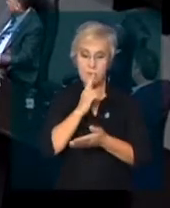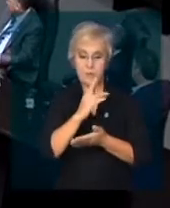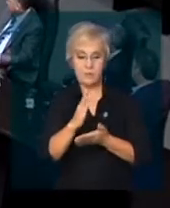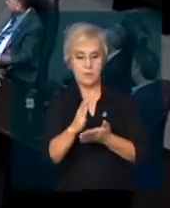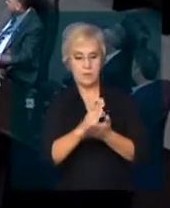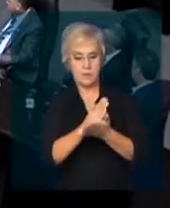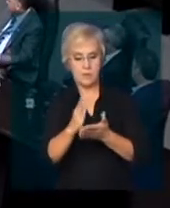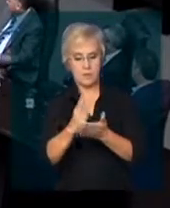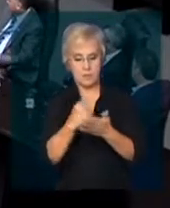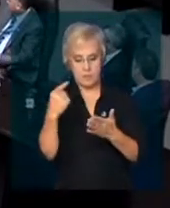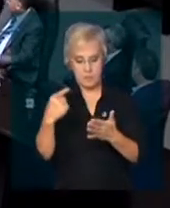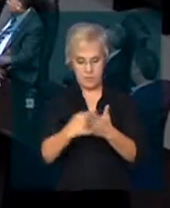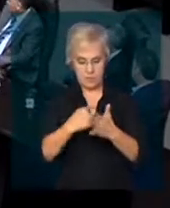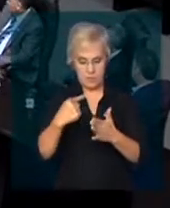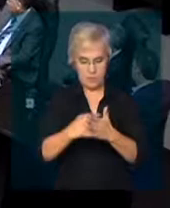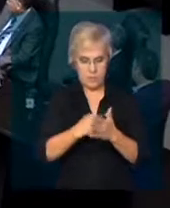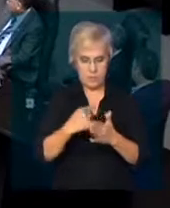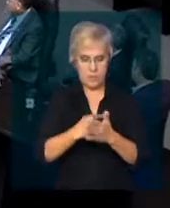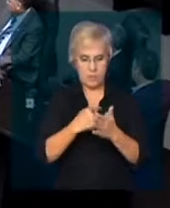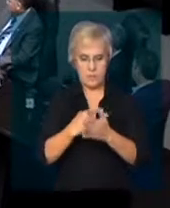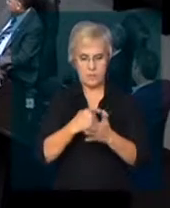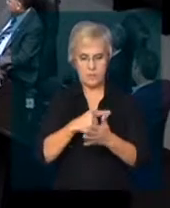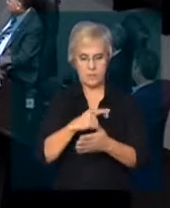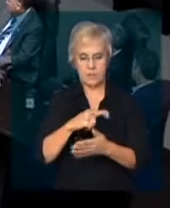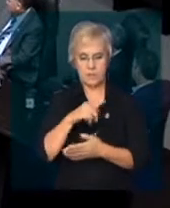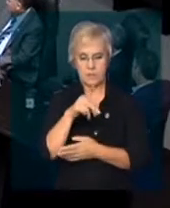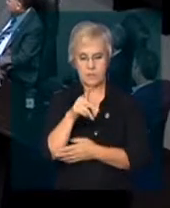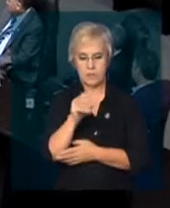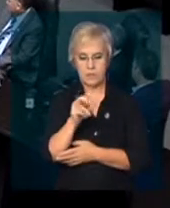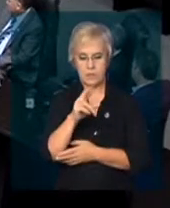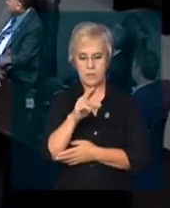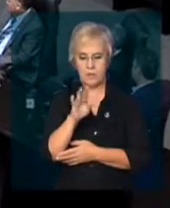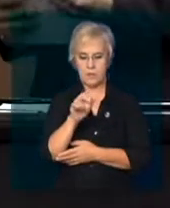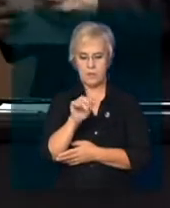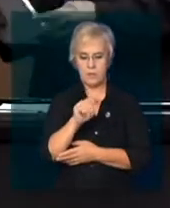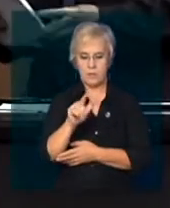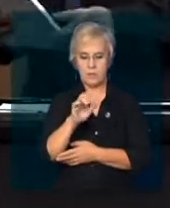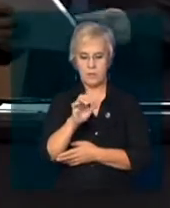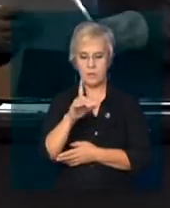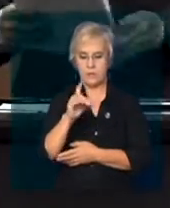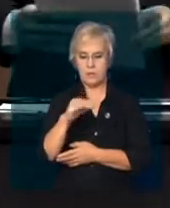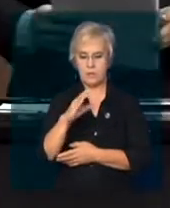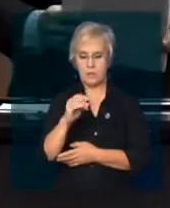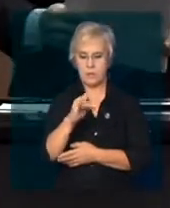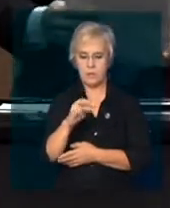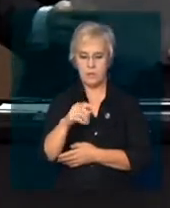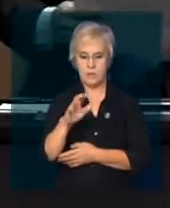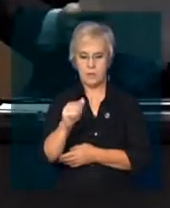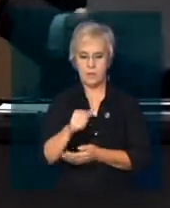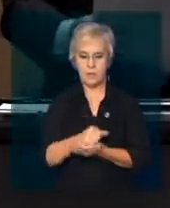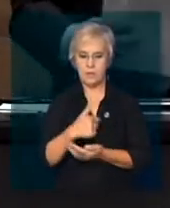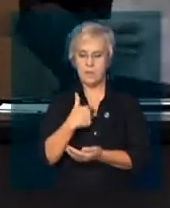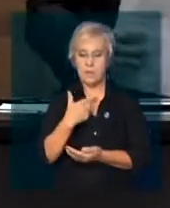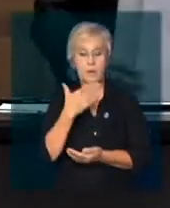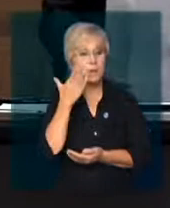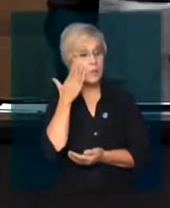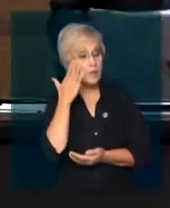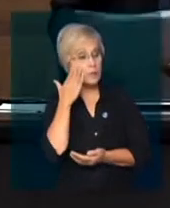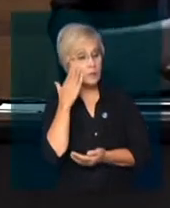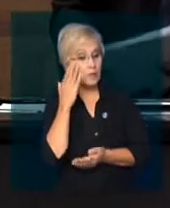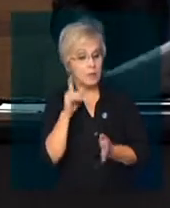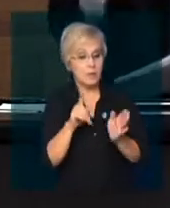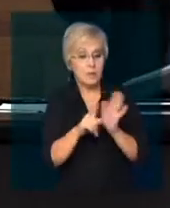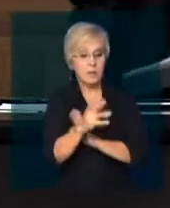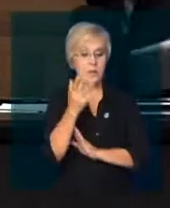algumas perguntas que chegaram aqui pelo portal É Democracia. Renato Ribeiro, gostaria de saber a respeito das urnas eletrônicas. Há uma